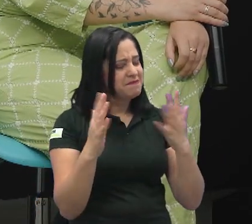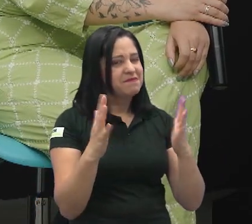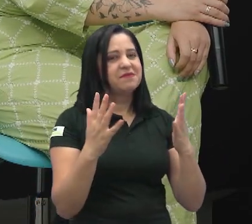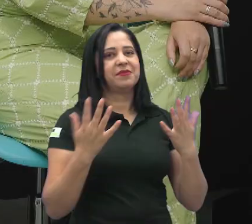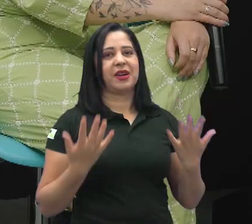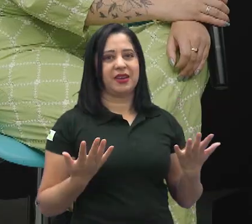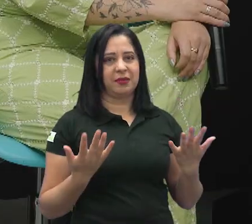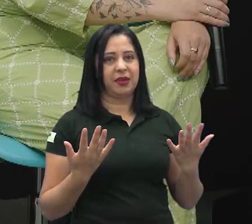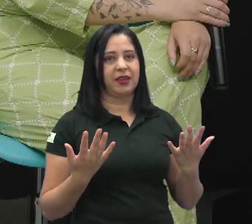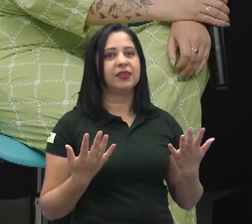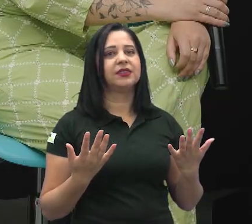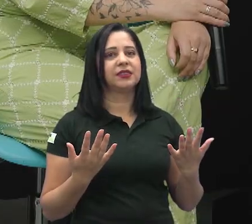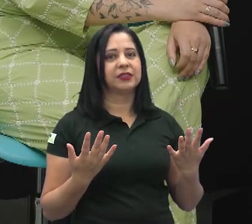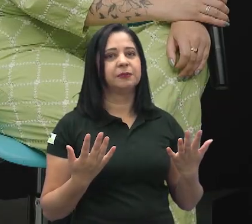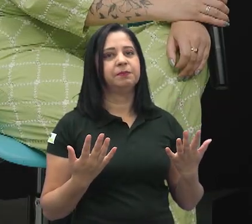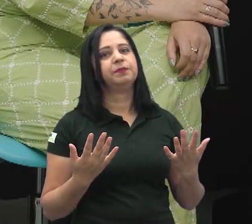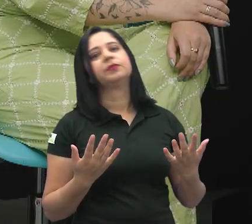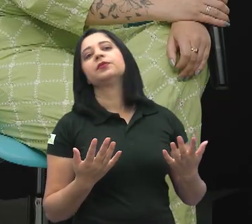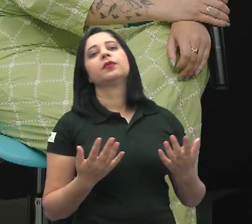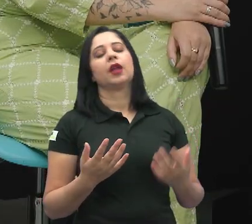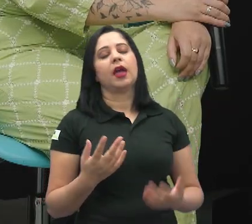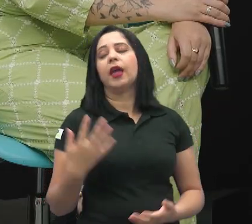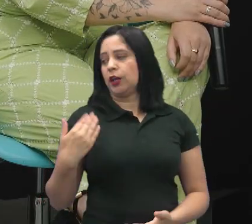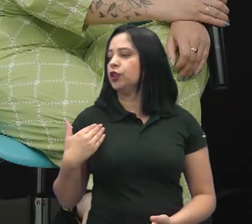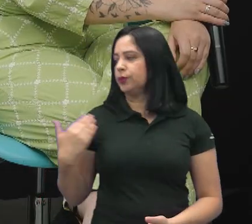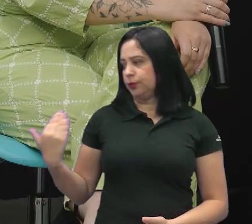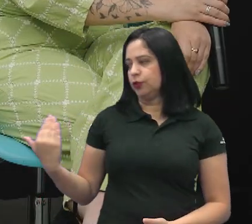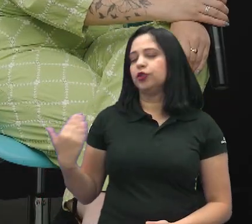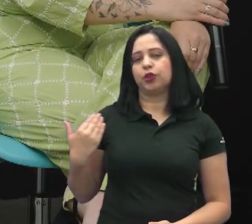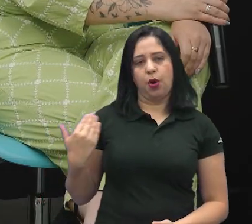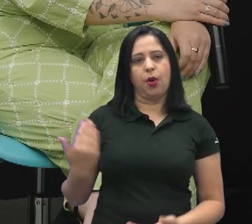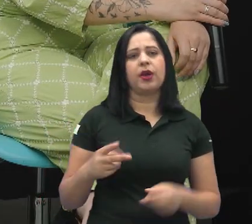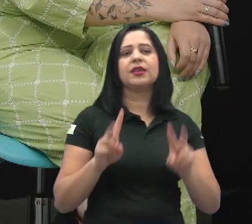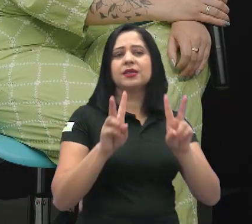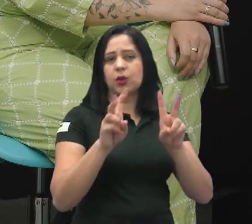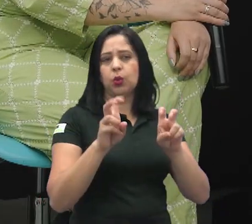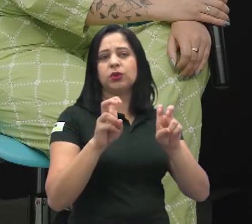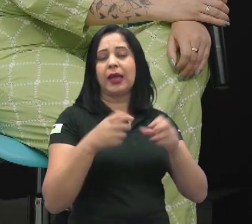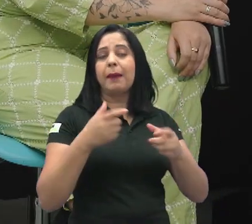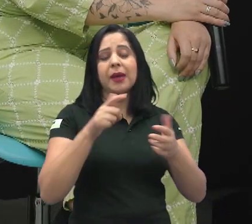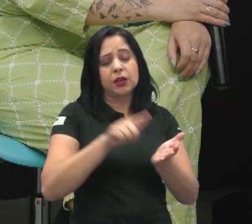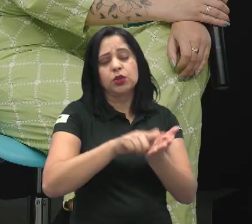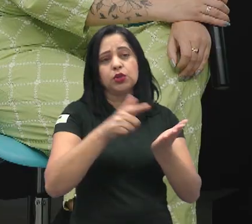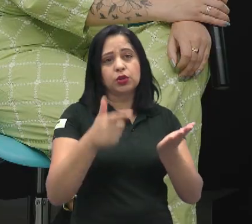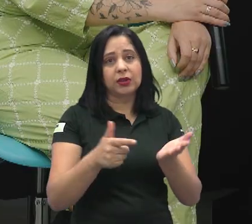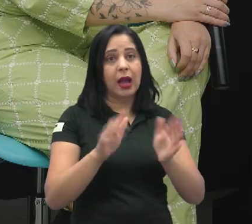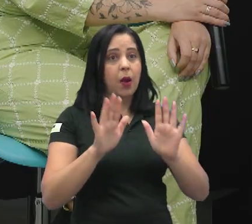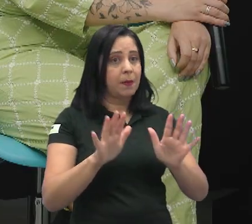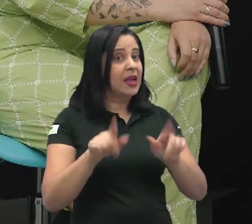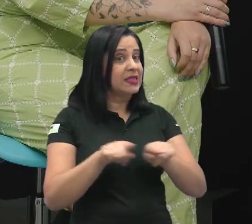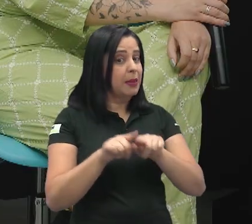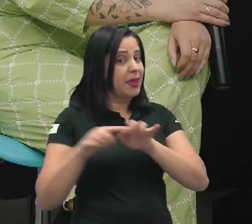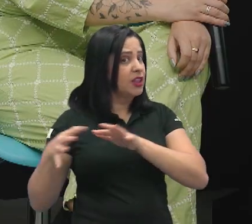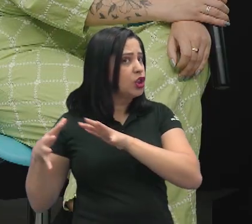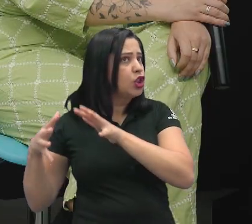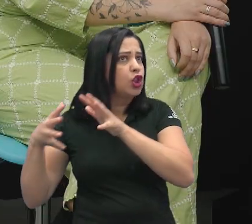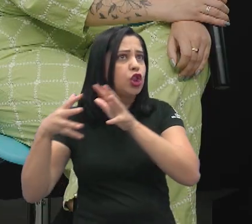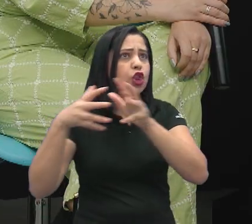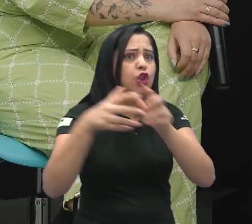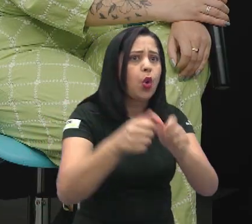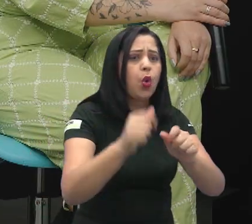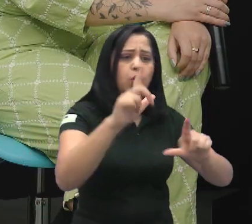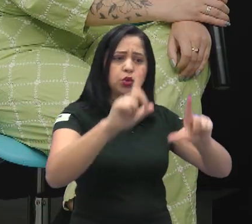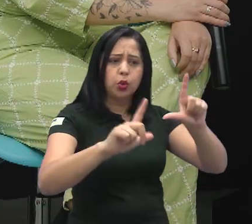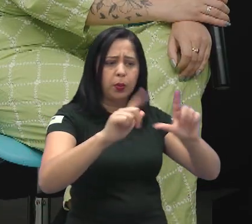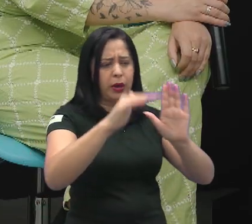para a cidade. Não só, obviamente, a gente está falando aqui pelo lado mais jornalístico, né, dos vereadores, mas também de todo